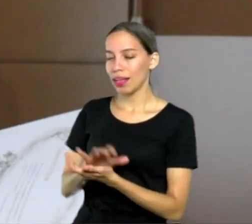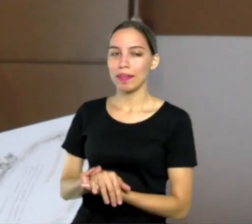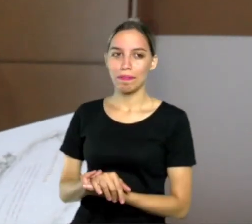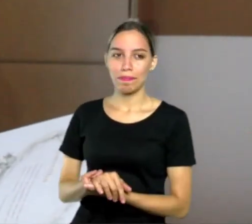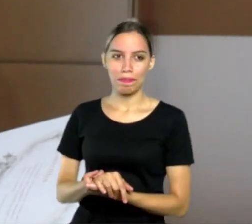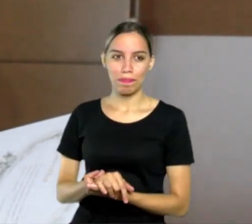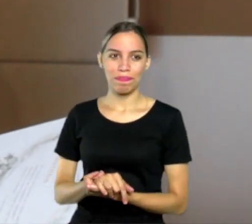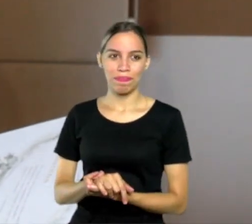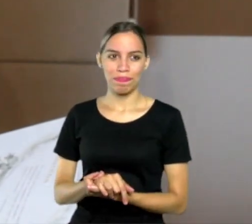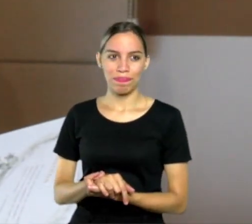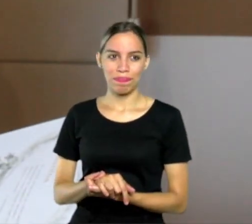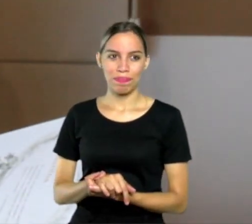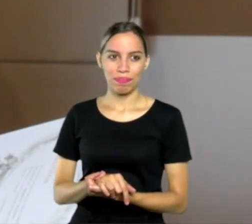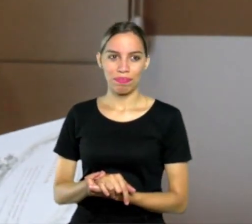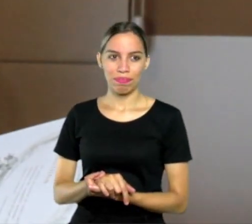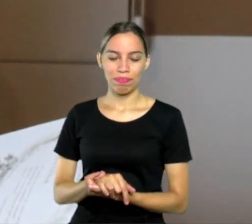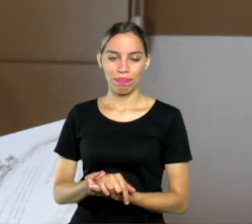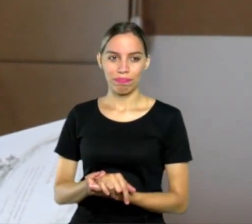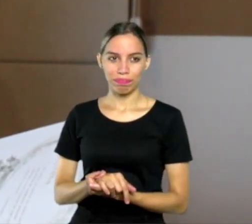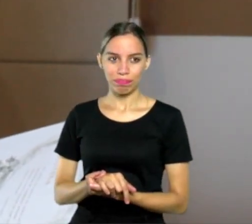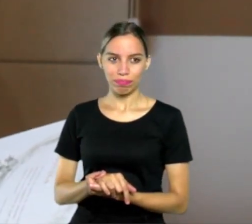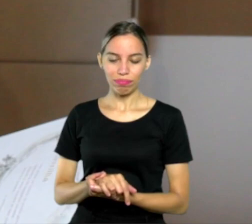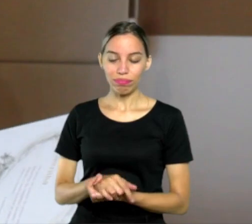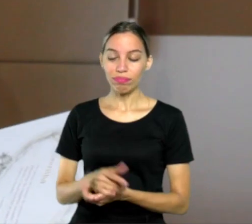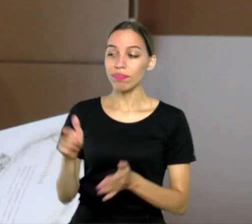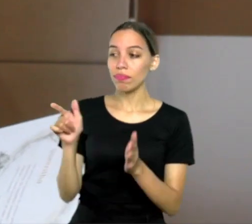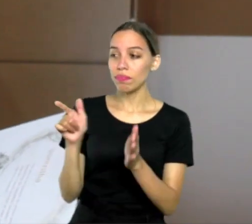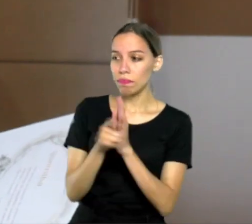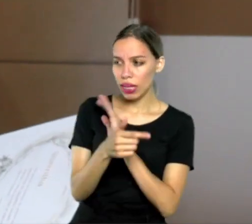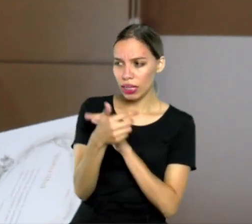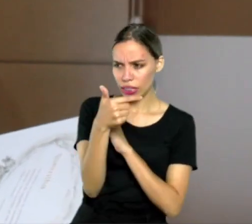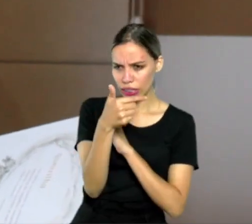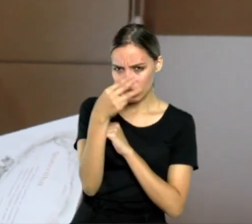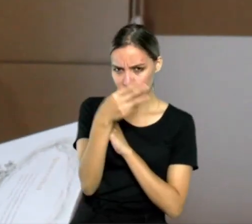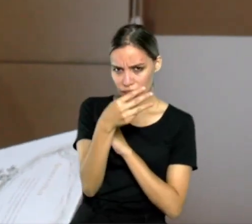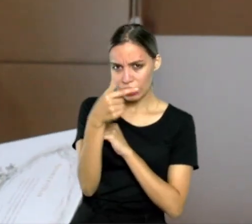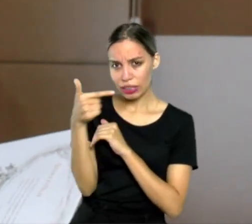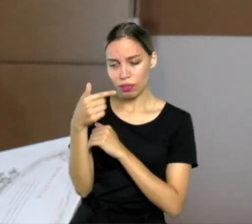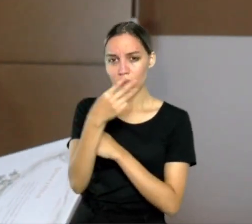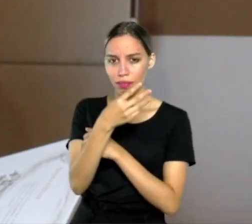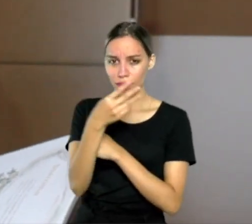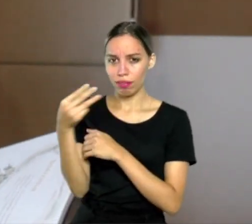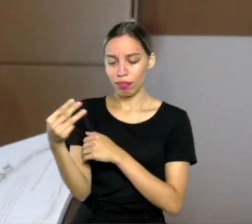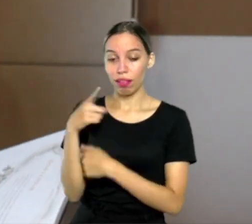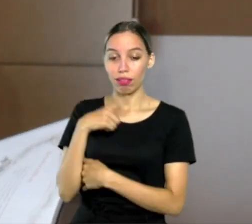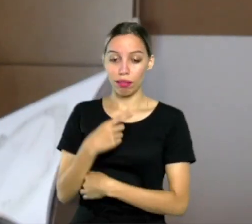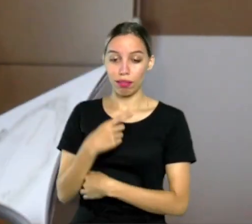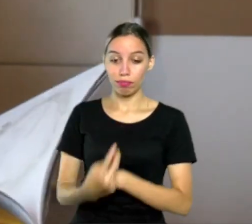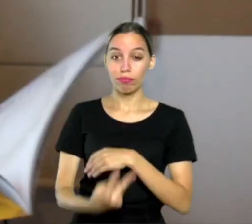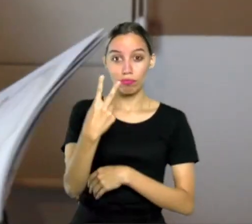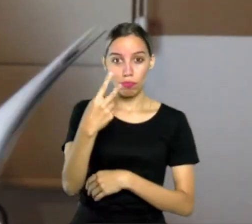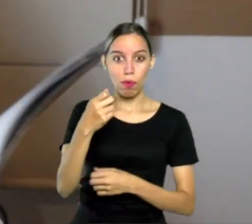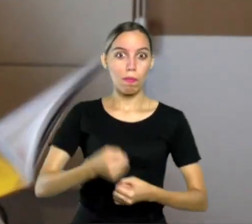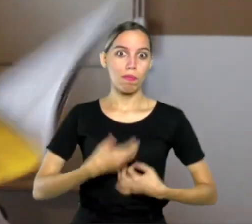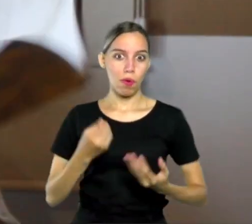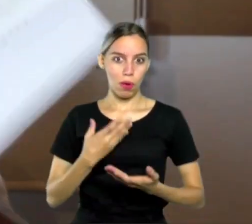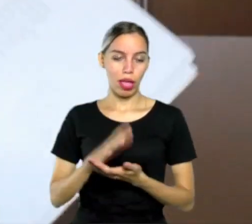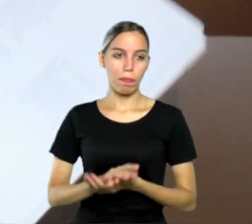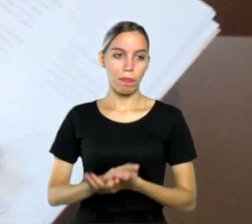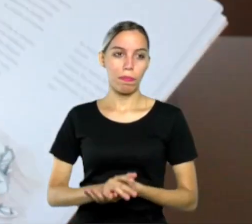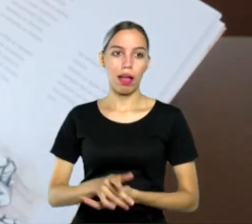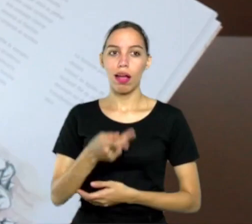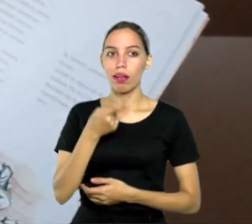nessa página 32 e 33, tem 2 poemas que falam